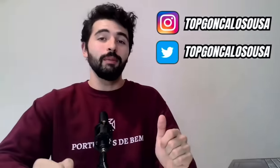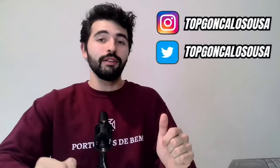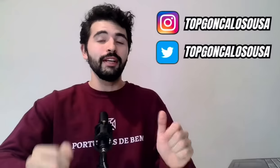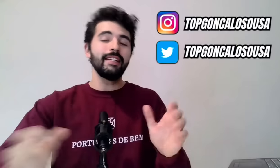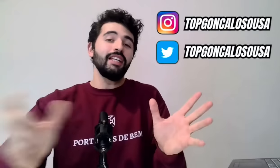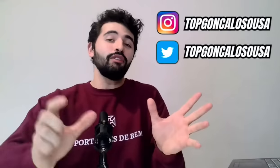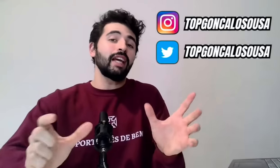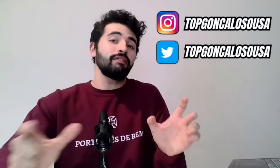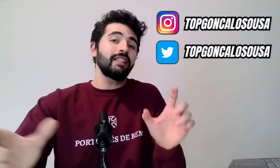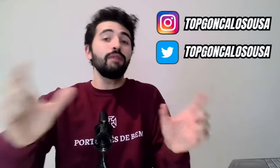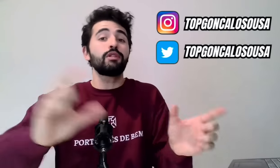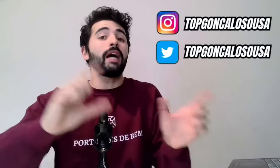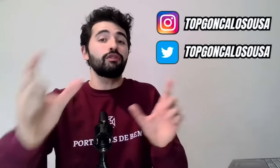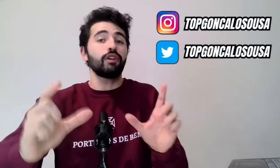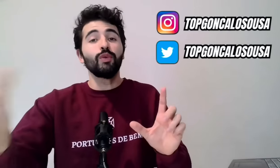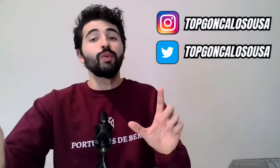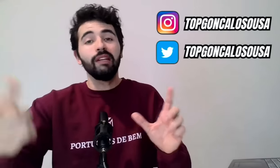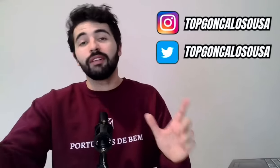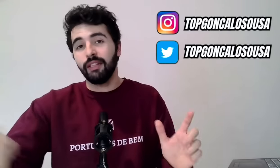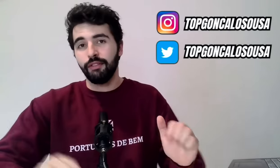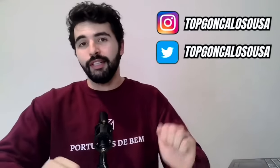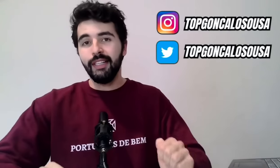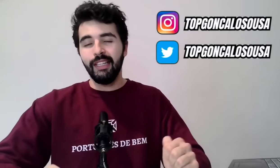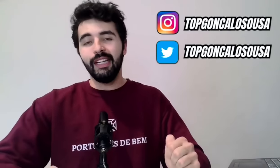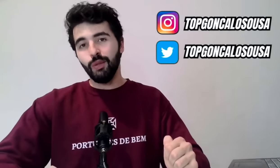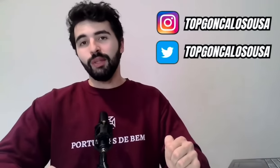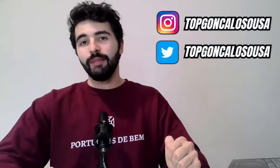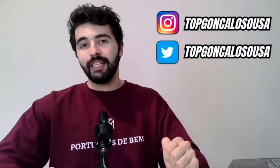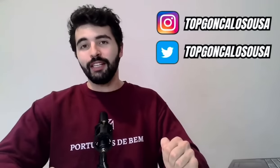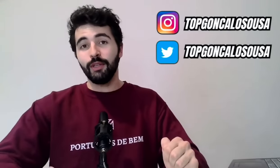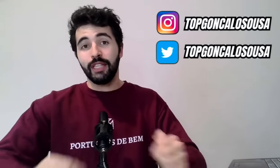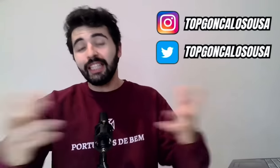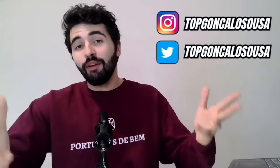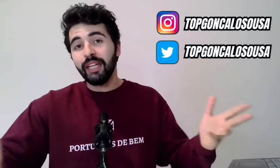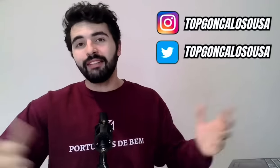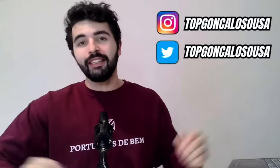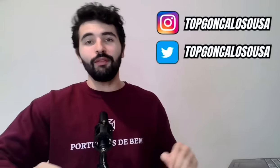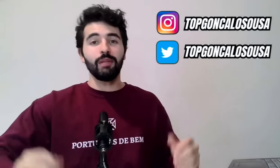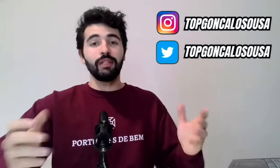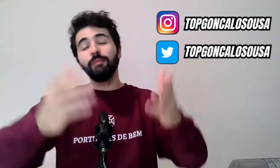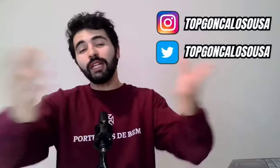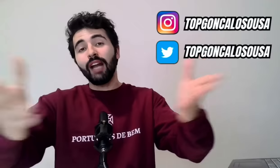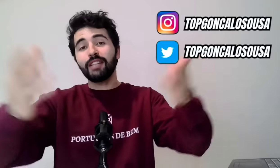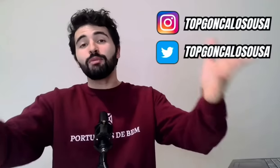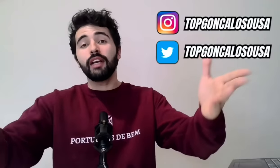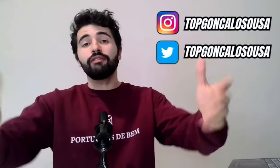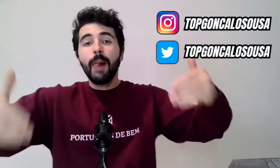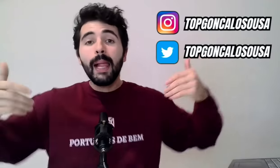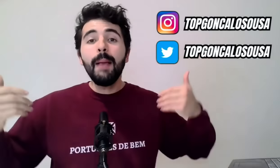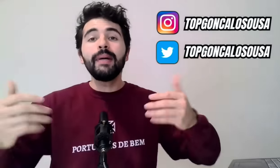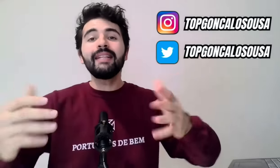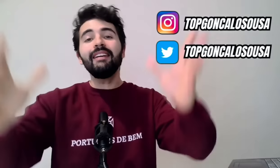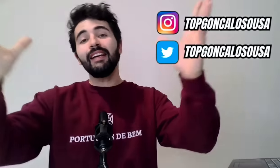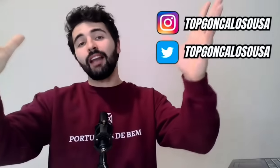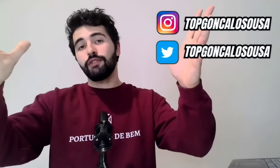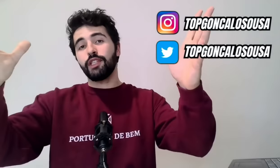80.000 significava que tínhamos mais votos do que o livre teve nas últimas eleições literalmente literalmente portanto metam like subscrevam